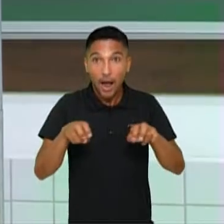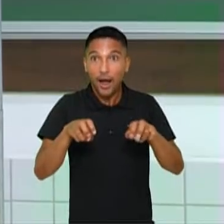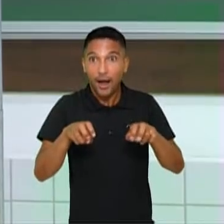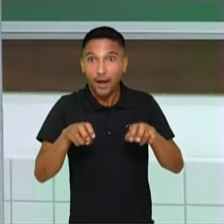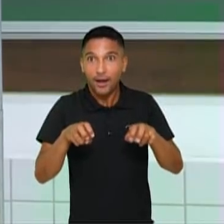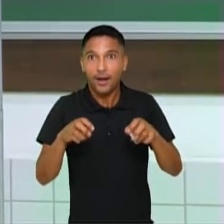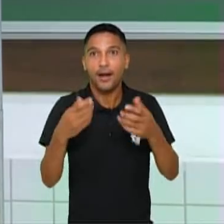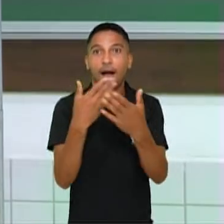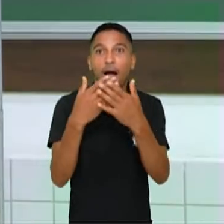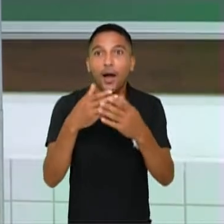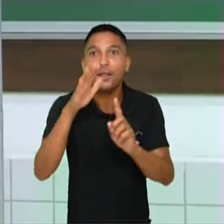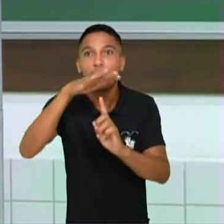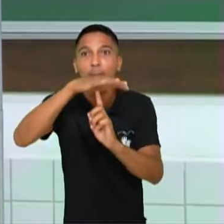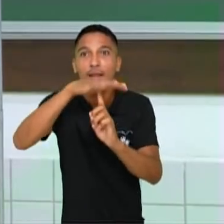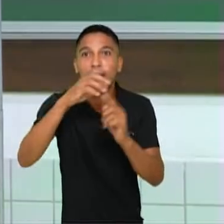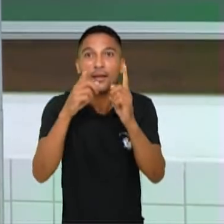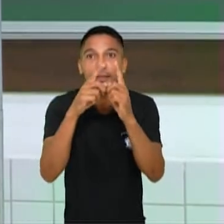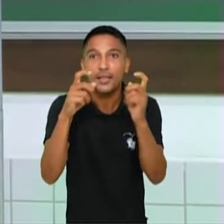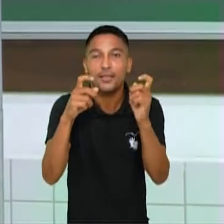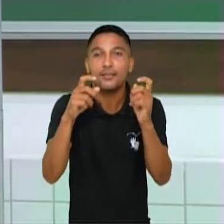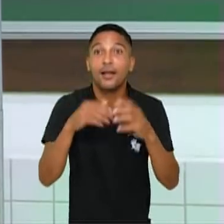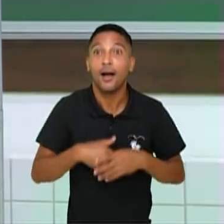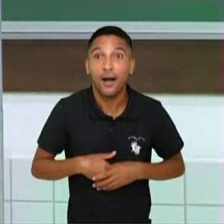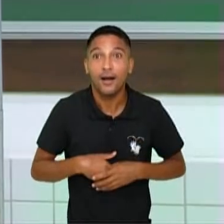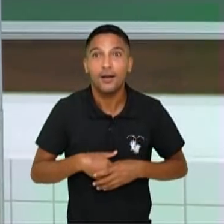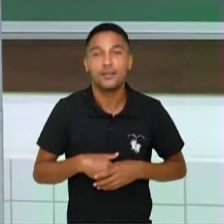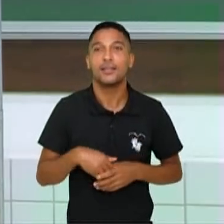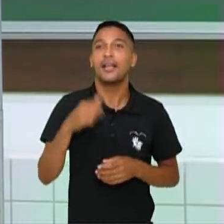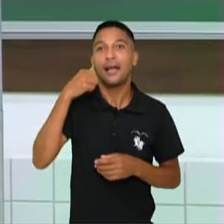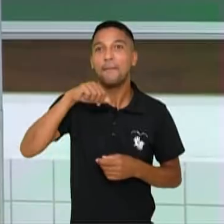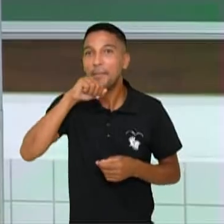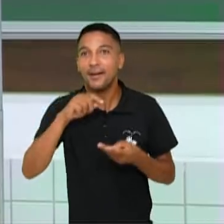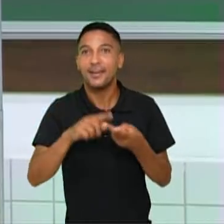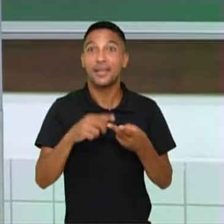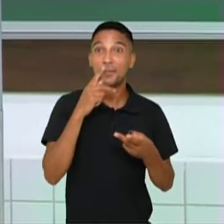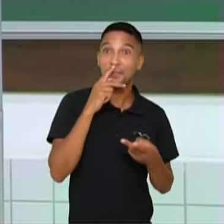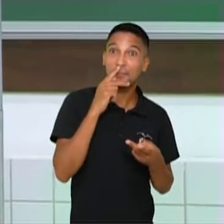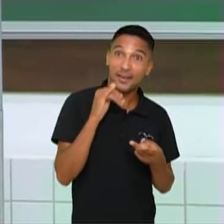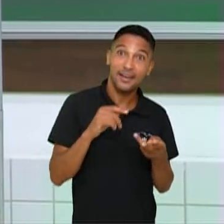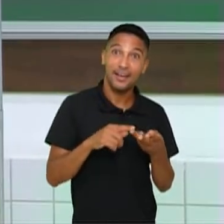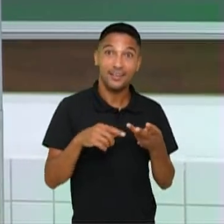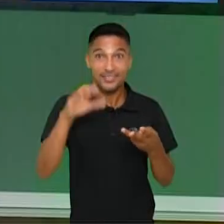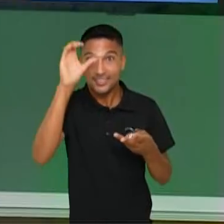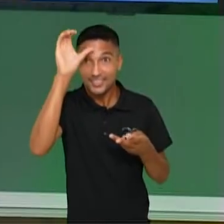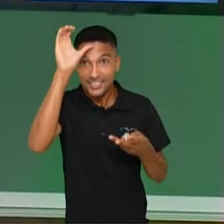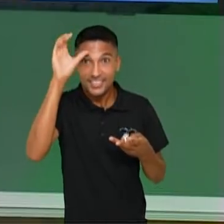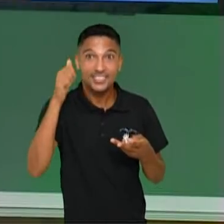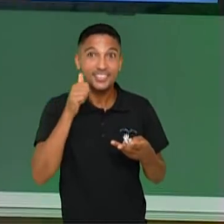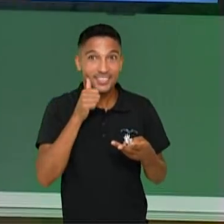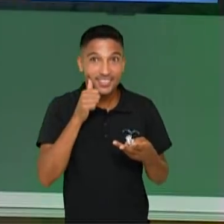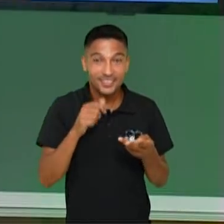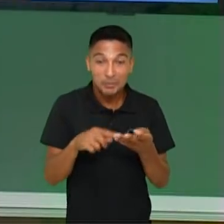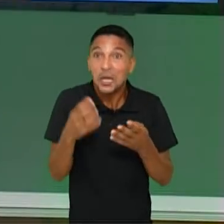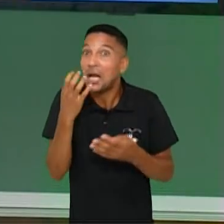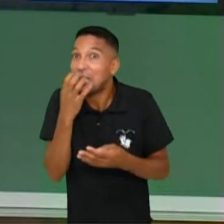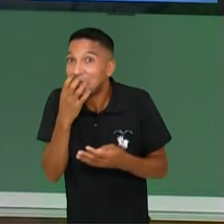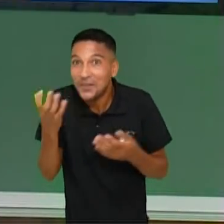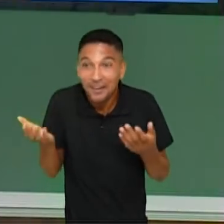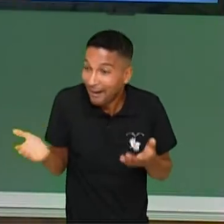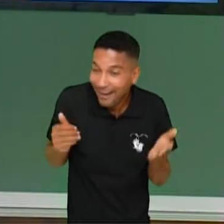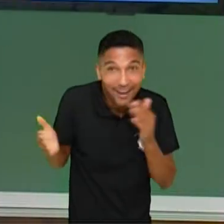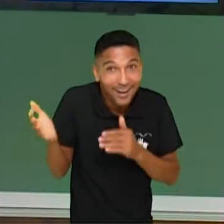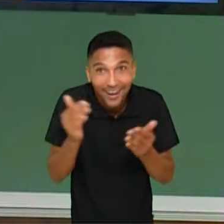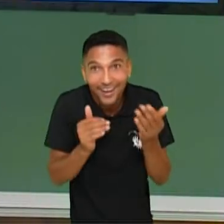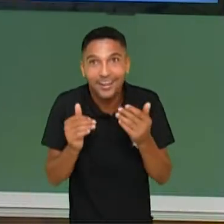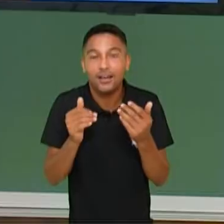Eu adoro quando vocês falam que a mãe, que a tia, até os bichinhos de estimação assistem a aula de ciências. Significa que a aula é legal,